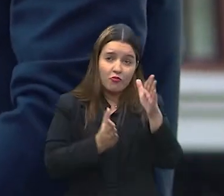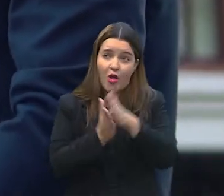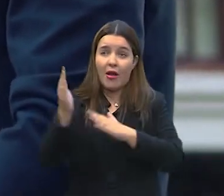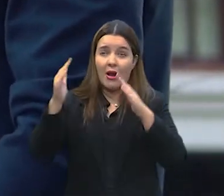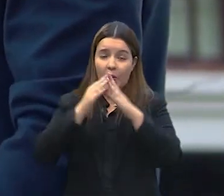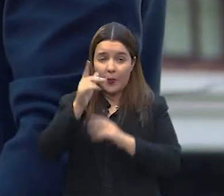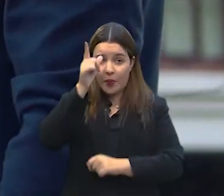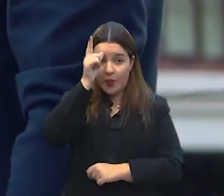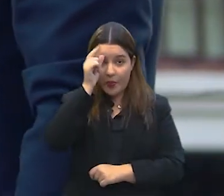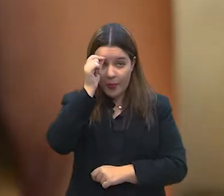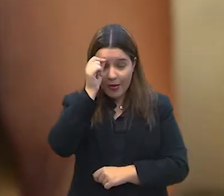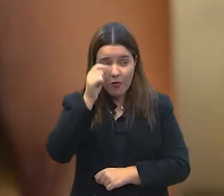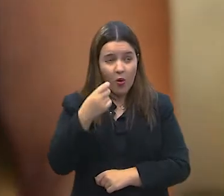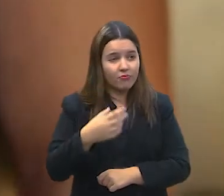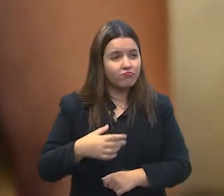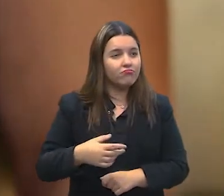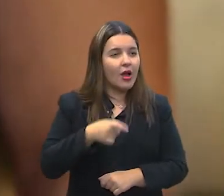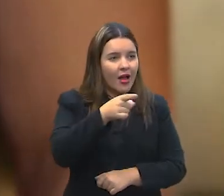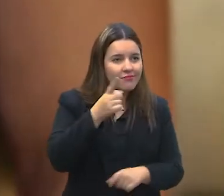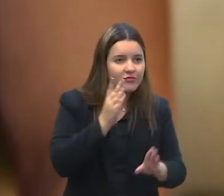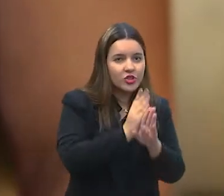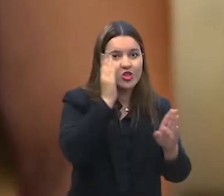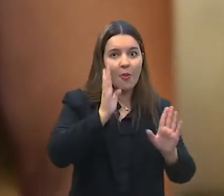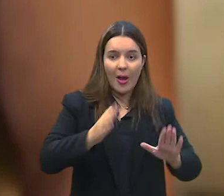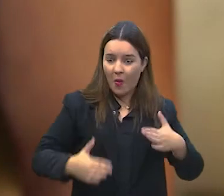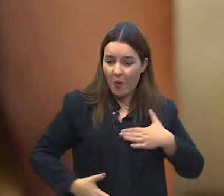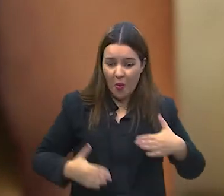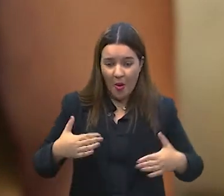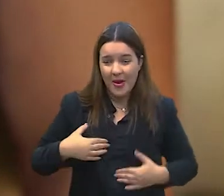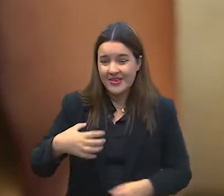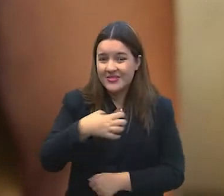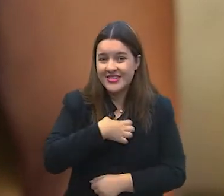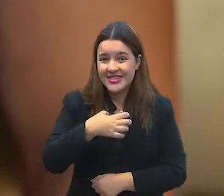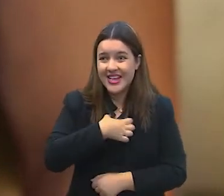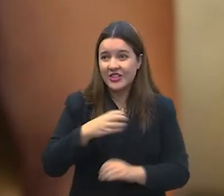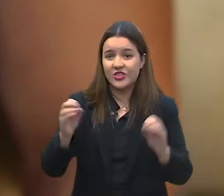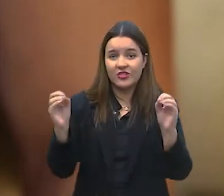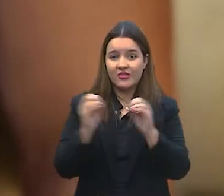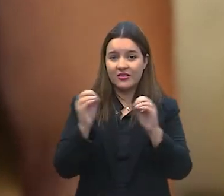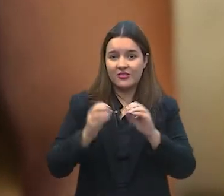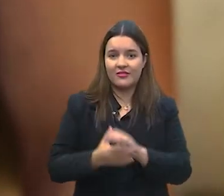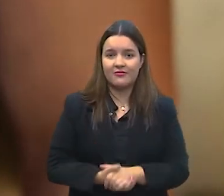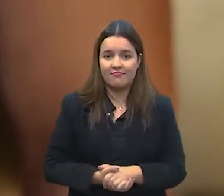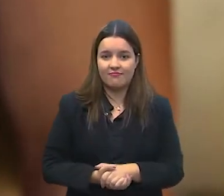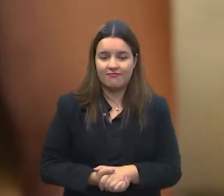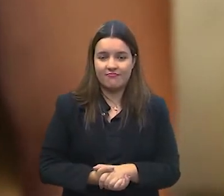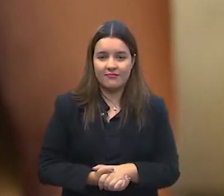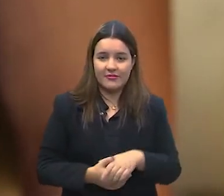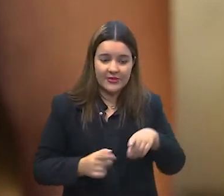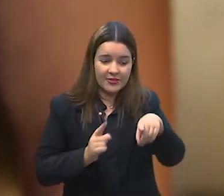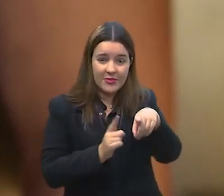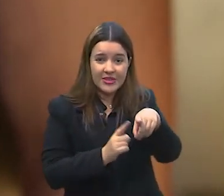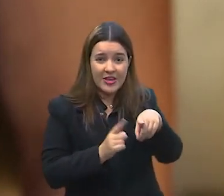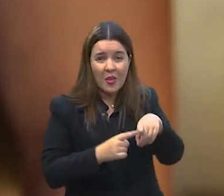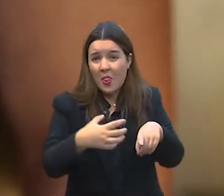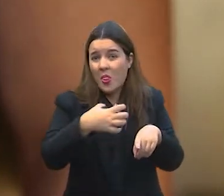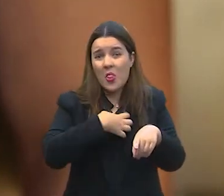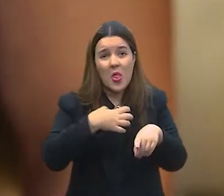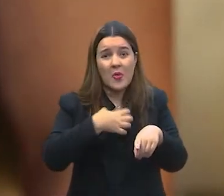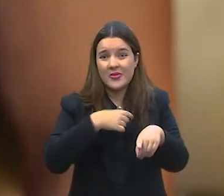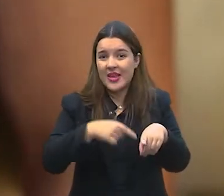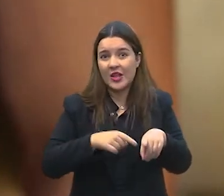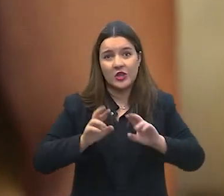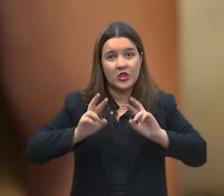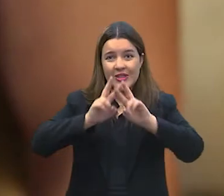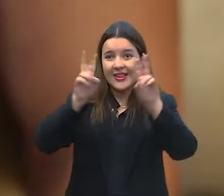tem sintoma da doença. Porque, na maioria das vezes, a próstata em si não é o sítio de sintomas para o câncer